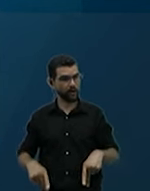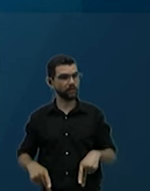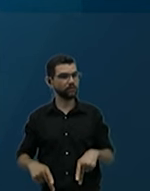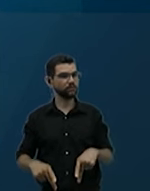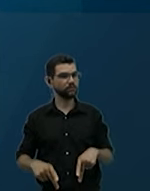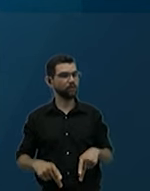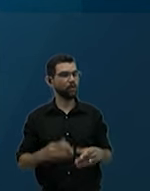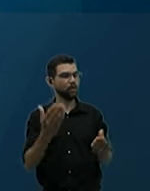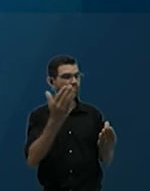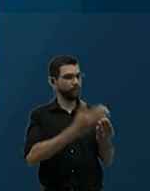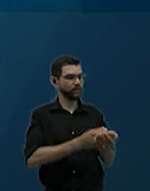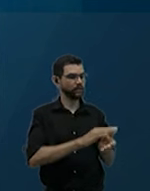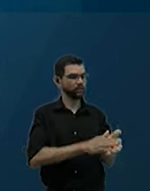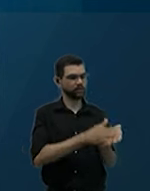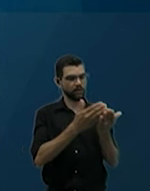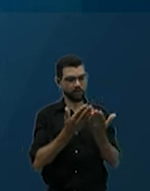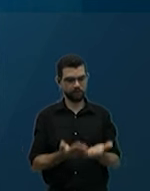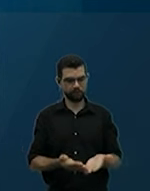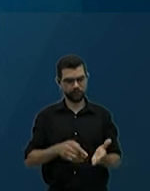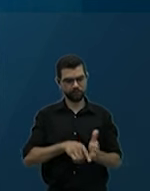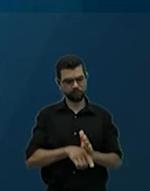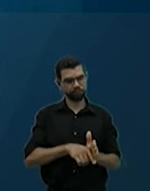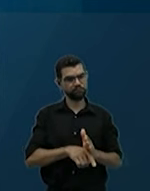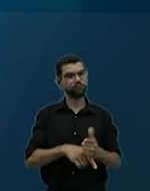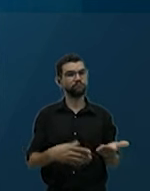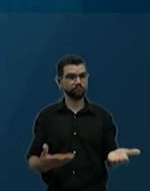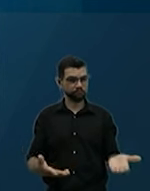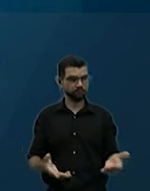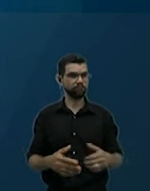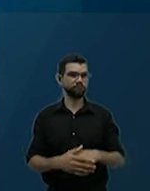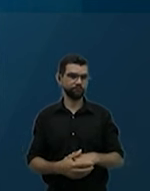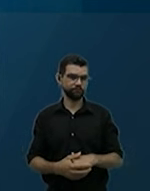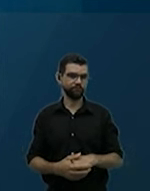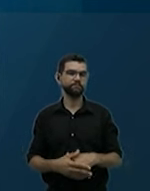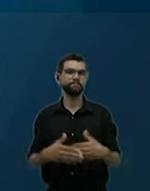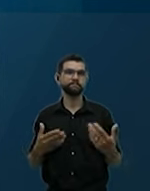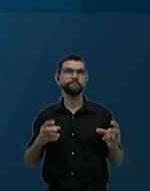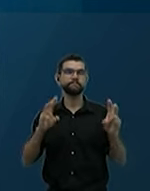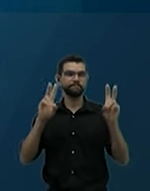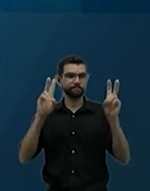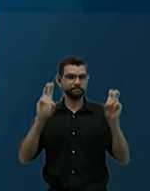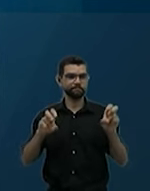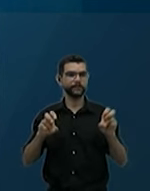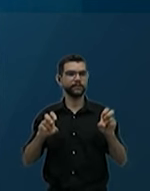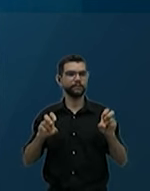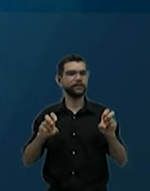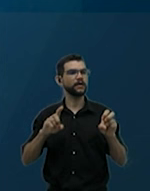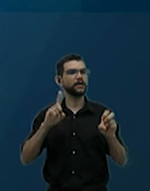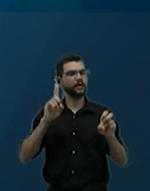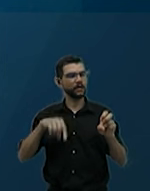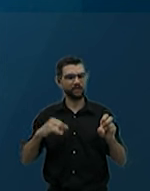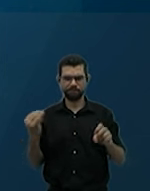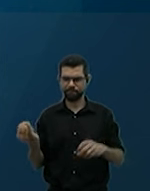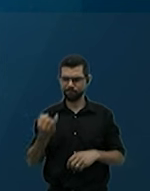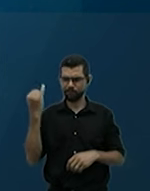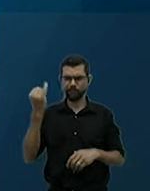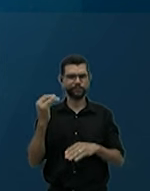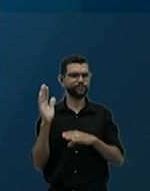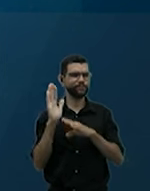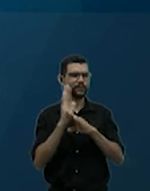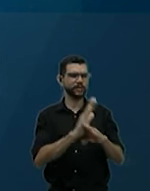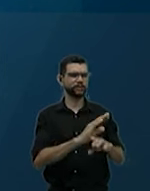Então, esse tema ele é extremamente relevante para a classe trabalhadora, ele impacta o